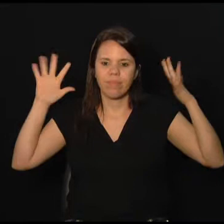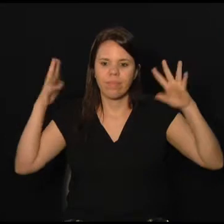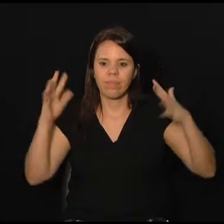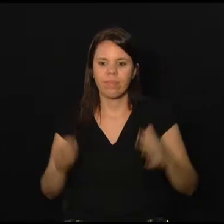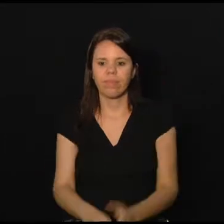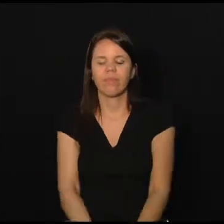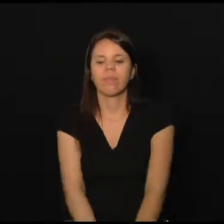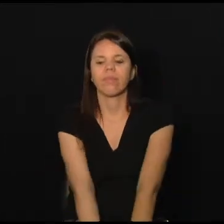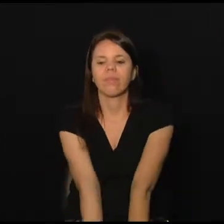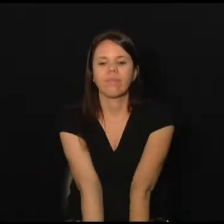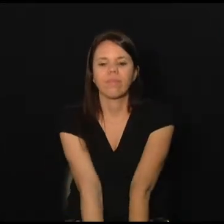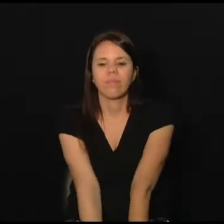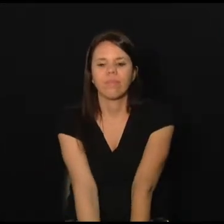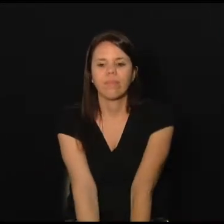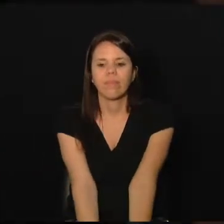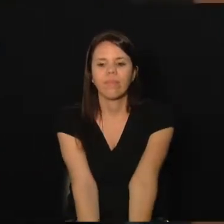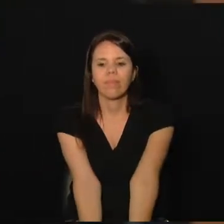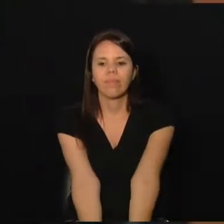Obrigada a todos.